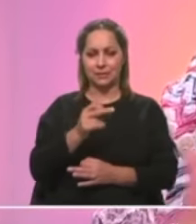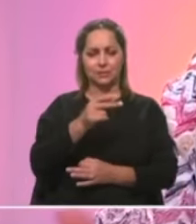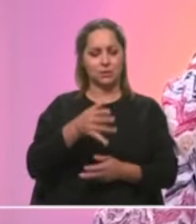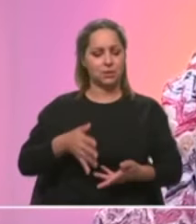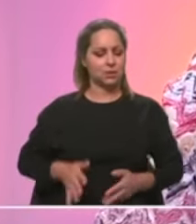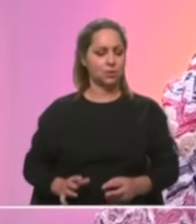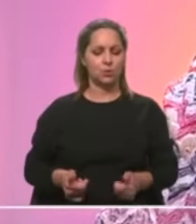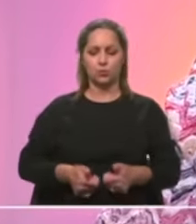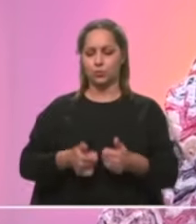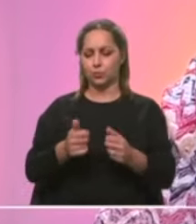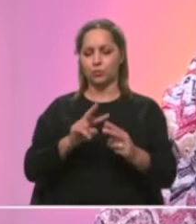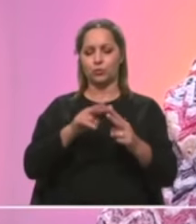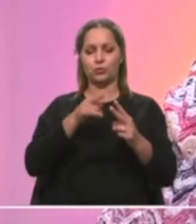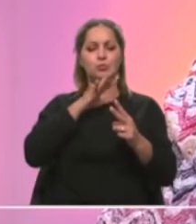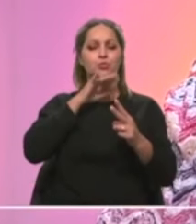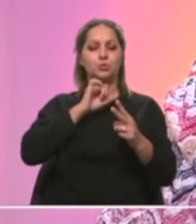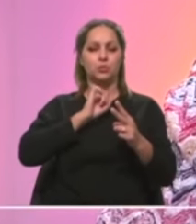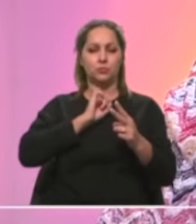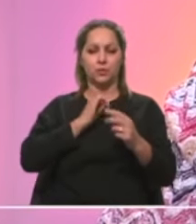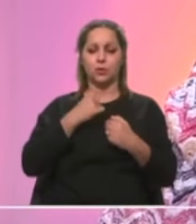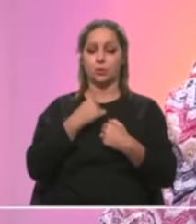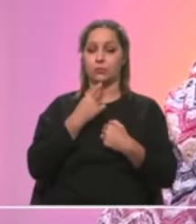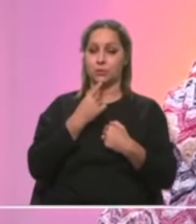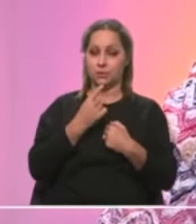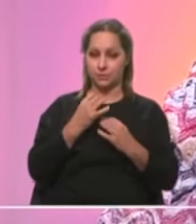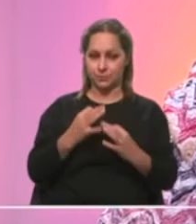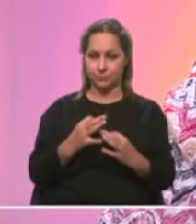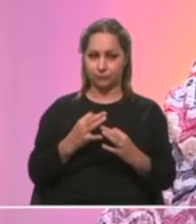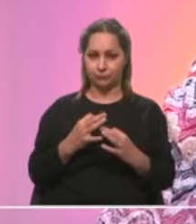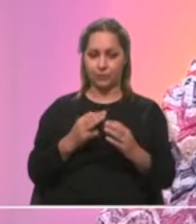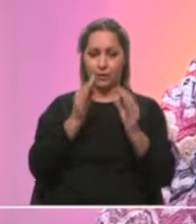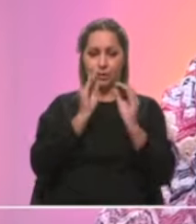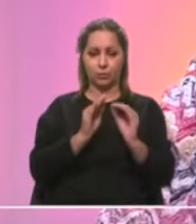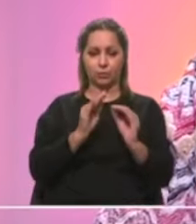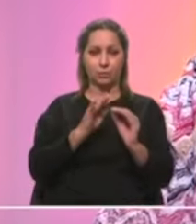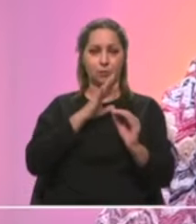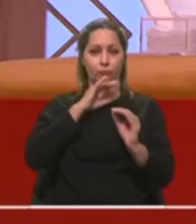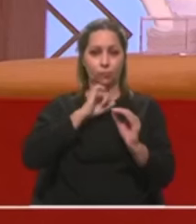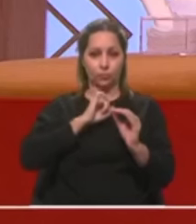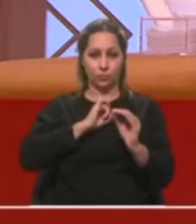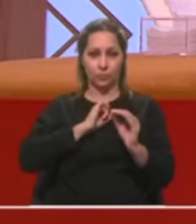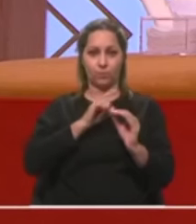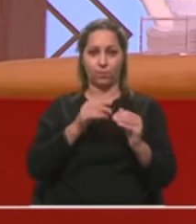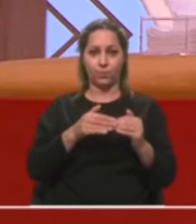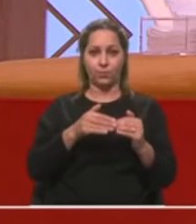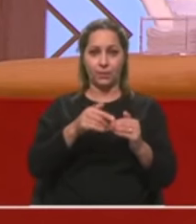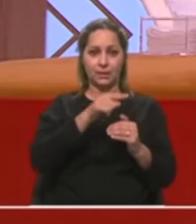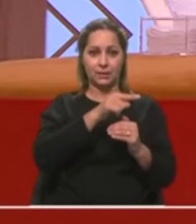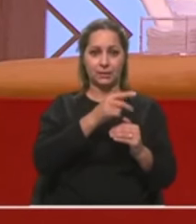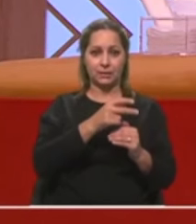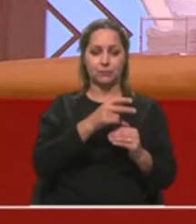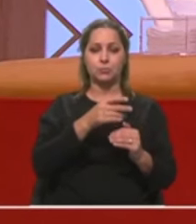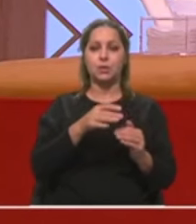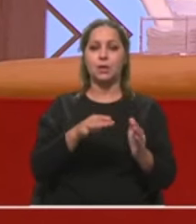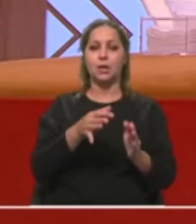da minha vida, que foram os meus filhos. Exatamente. E eu vou-lhe dizer uma coisa, Júlia. A educação dos meus filhos foi a época da minha vida. Aqui estávamos em Porto